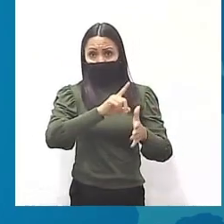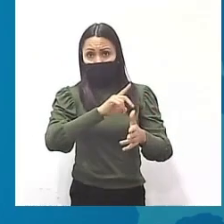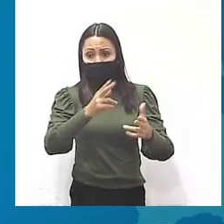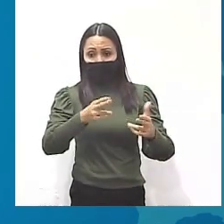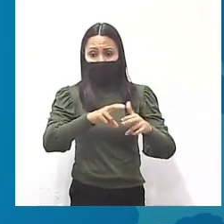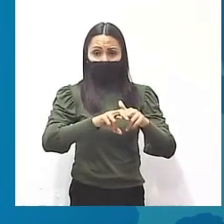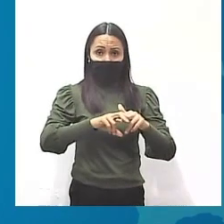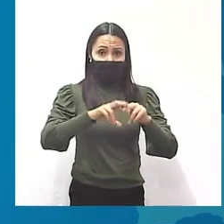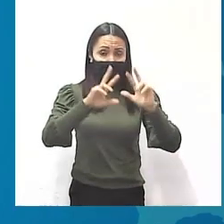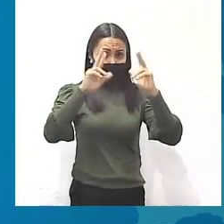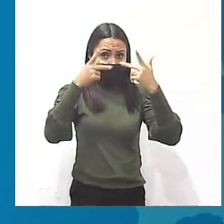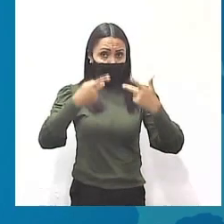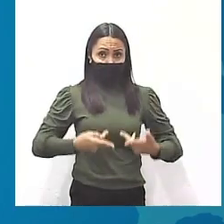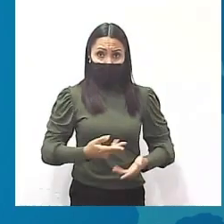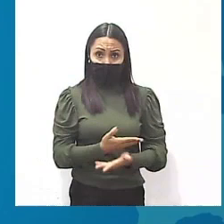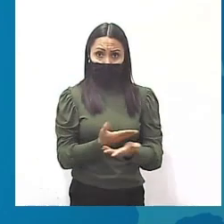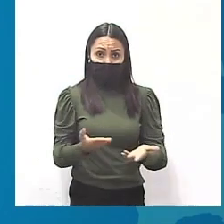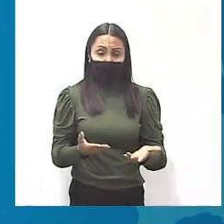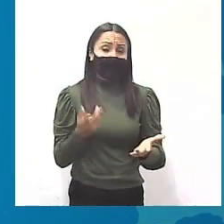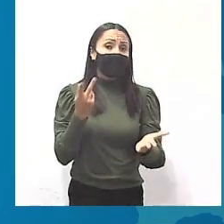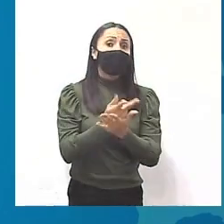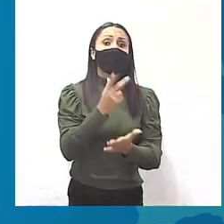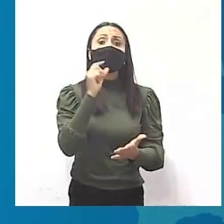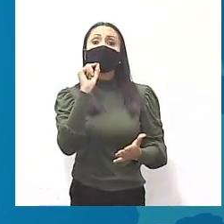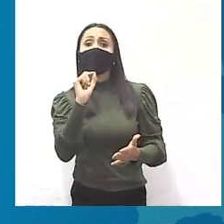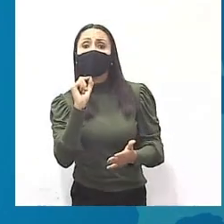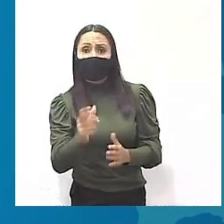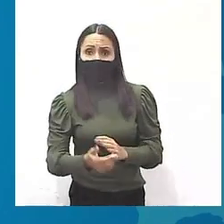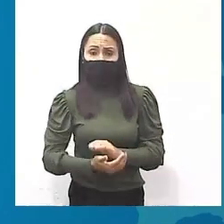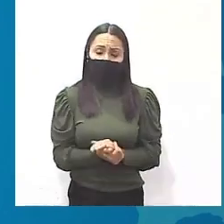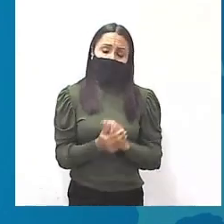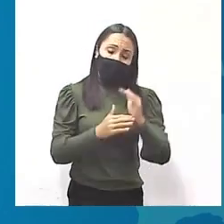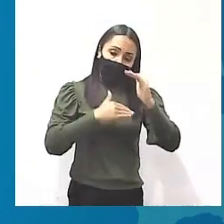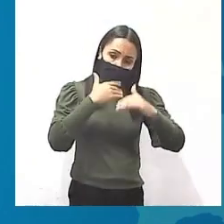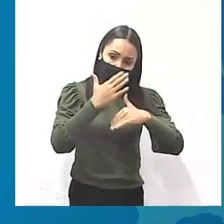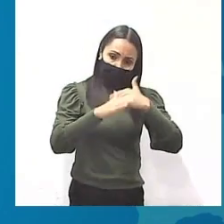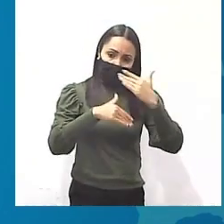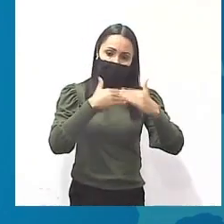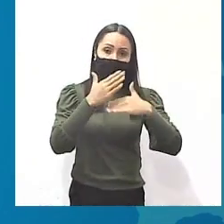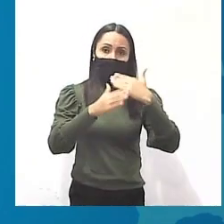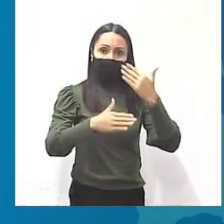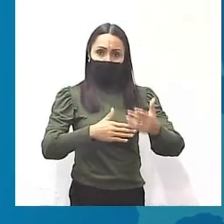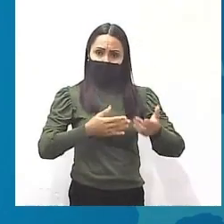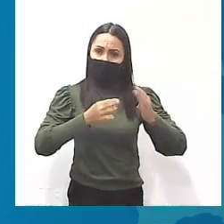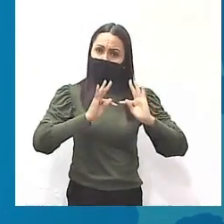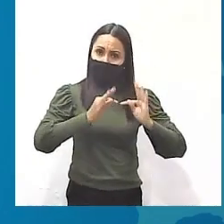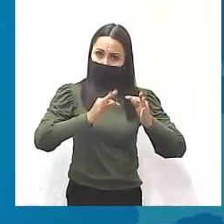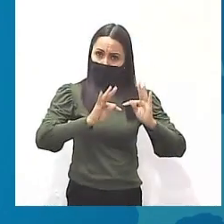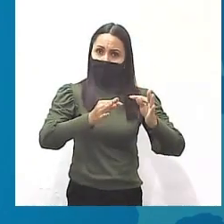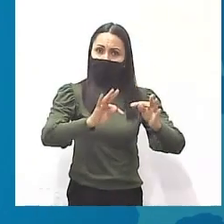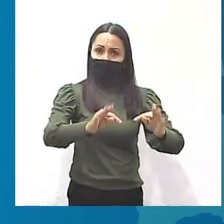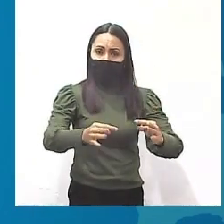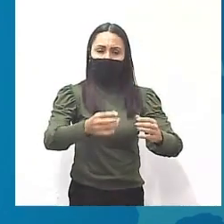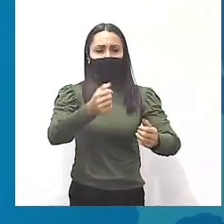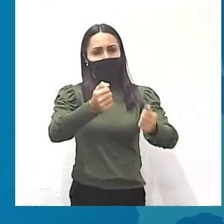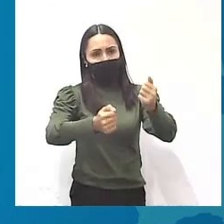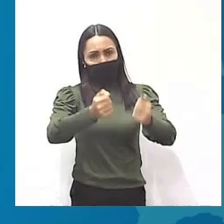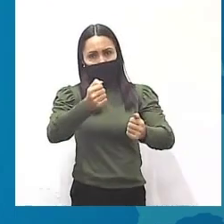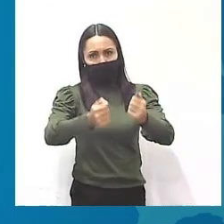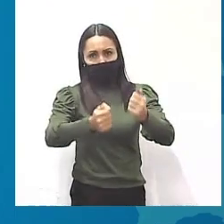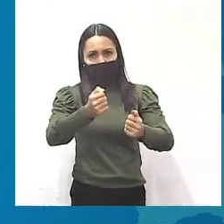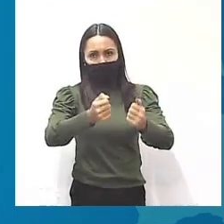espécie humana. Isso daí, o que foi que aconteceu? Com o desenvolvimento da tecnologia como